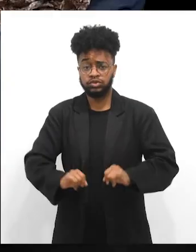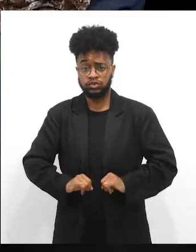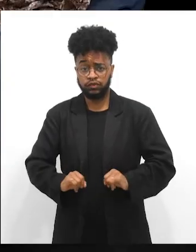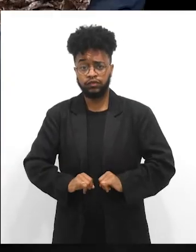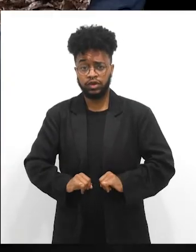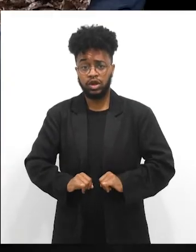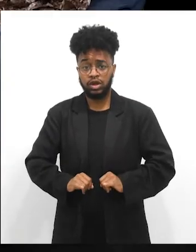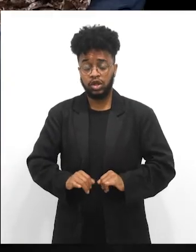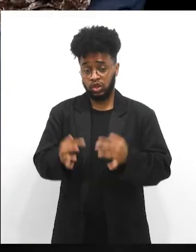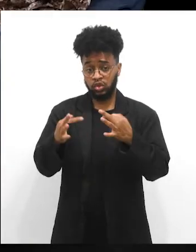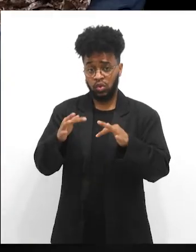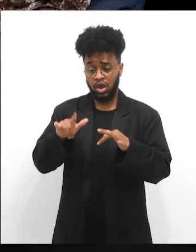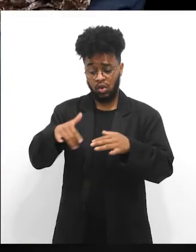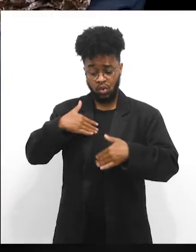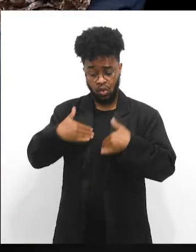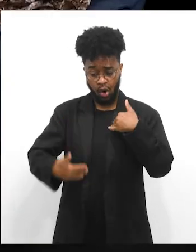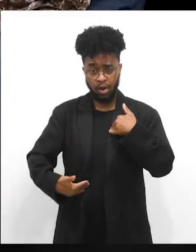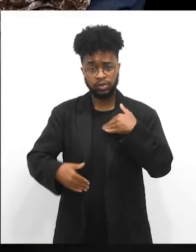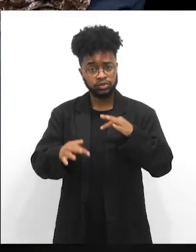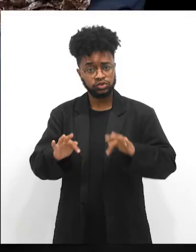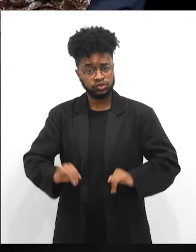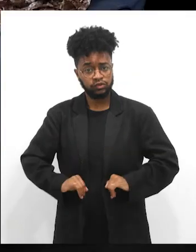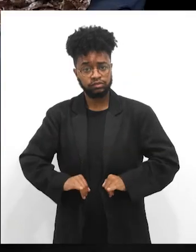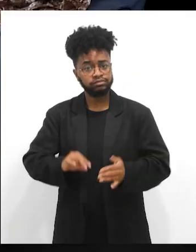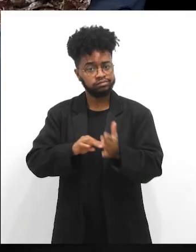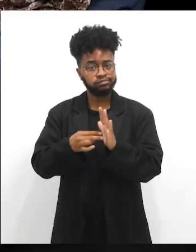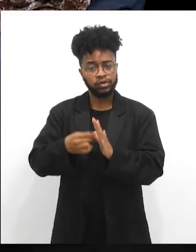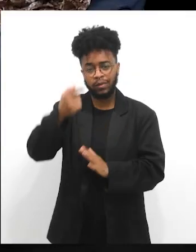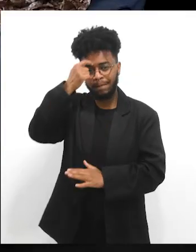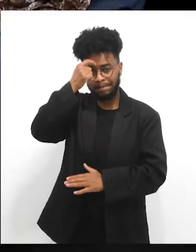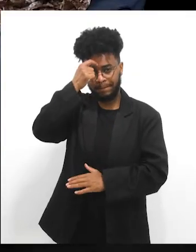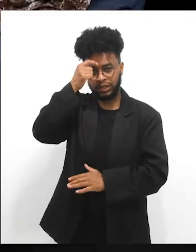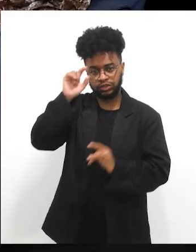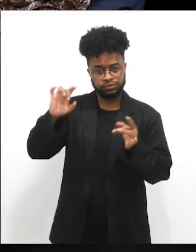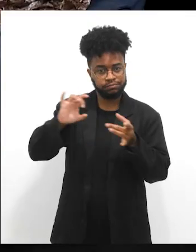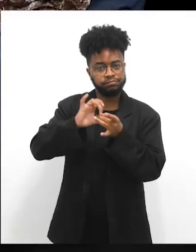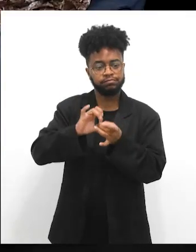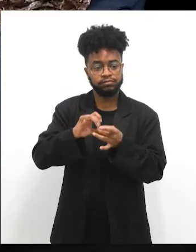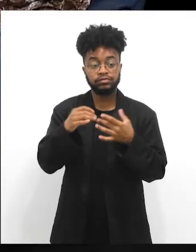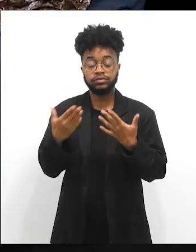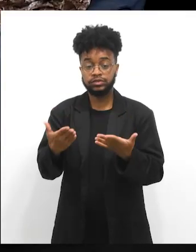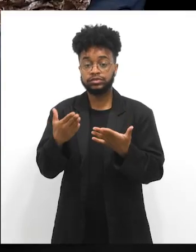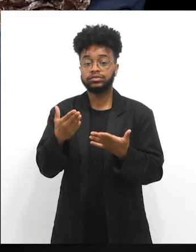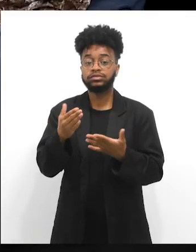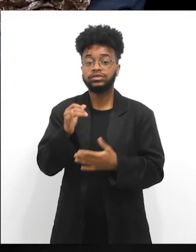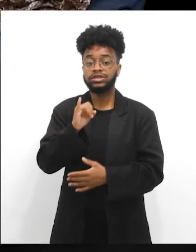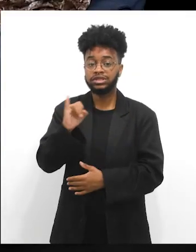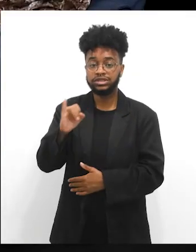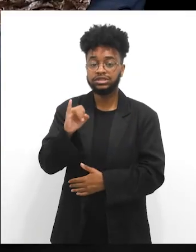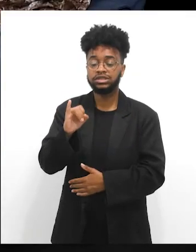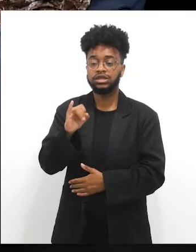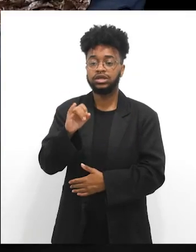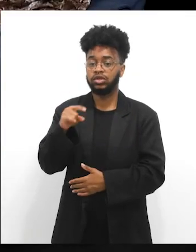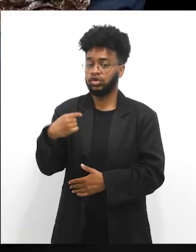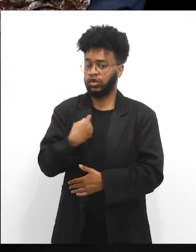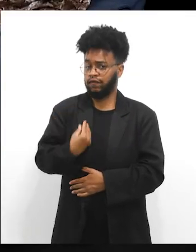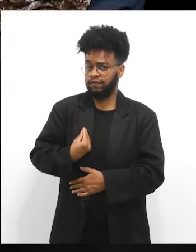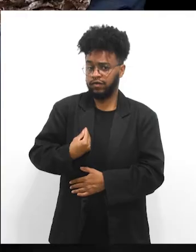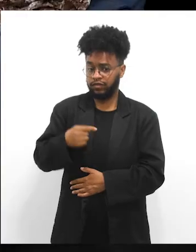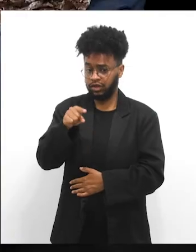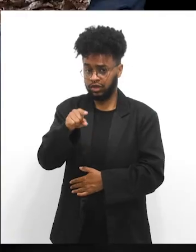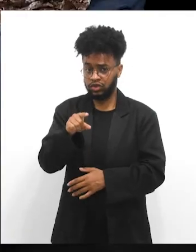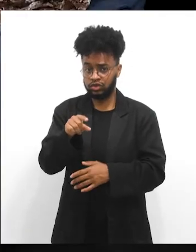e sofrimento é psíquico, né? Está mais ligado ao campo mental. Se a gente passa por isso é porque a